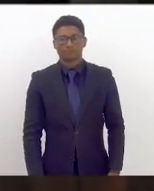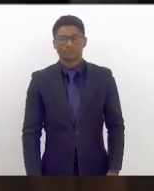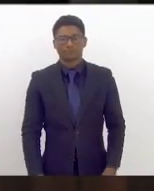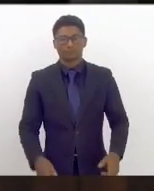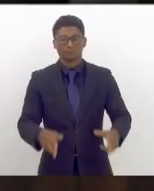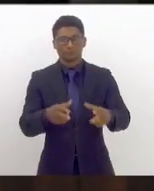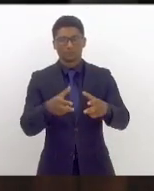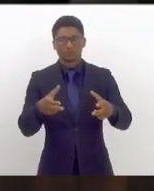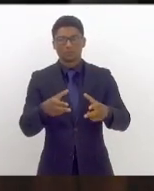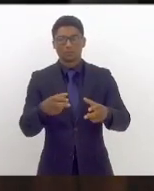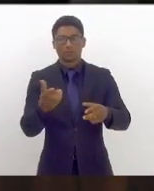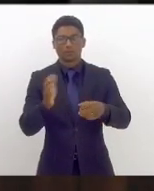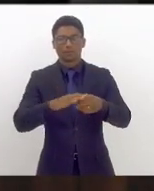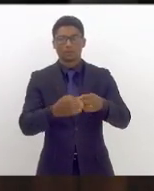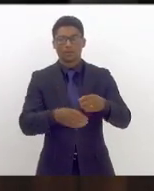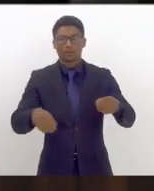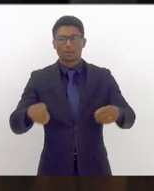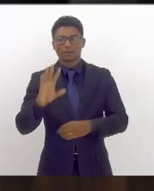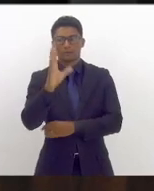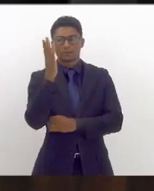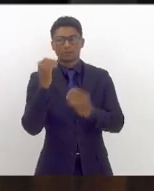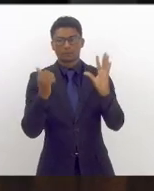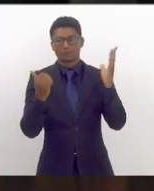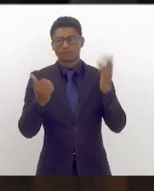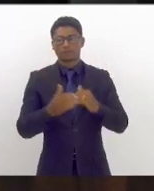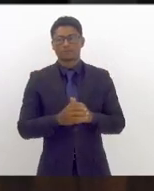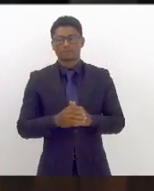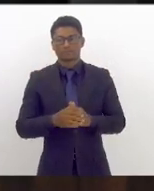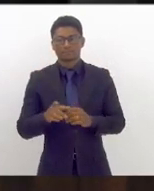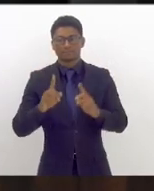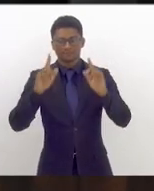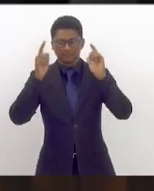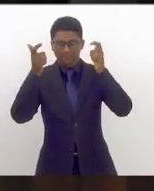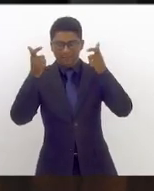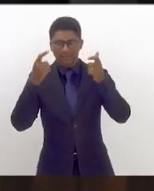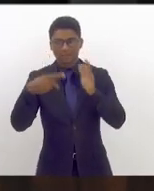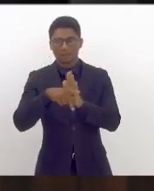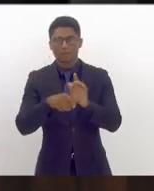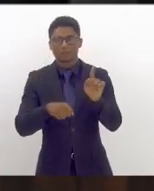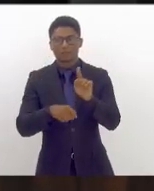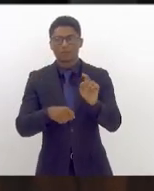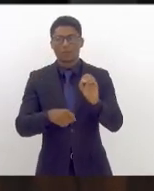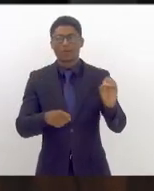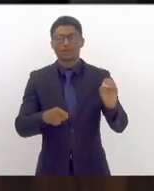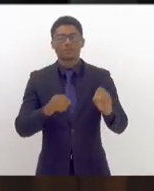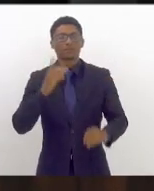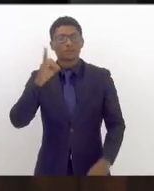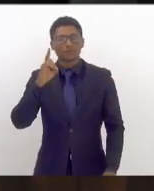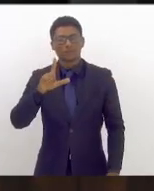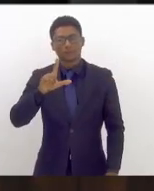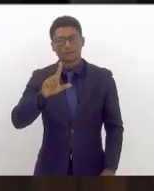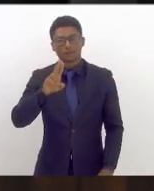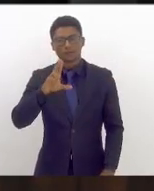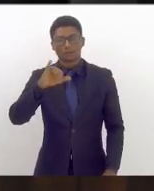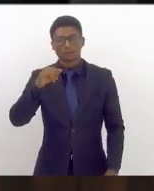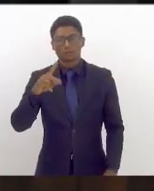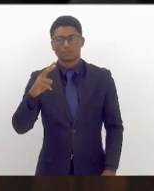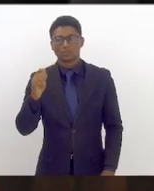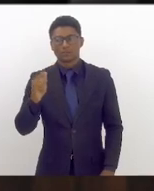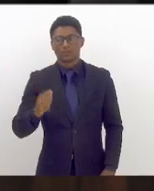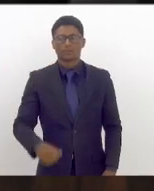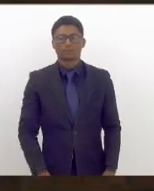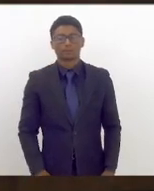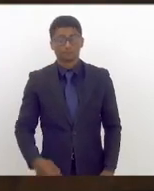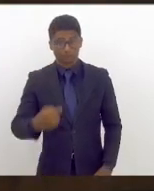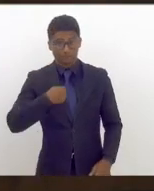pela comissão de saneamento ambiental rainha da Zona Oeste deputada Lucinha eu tive a